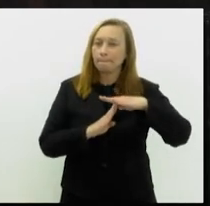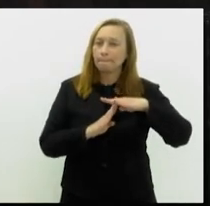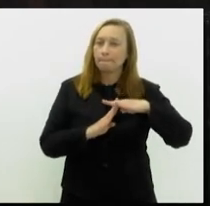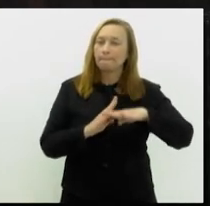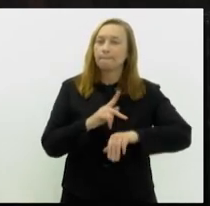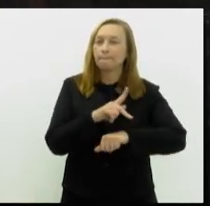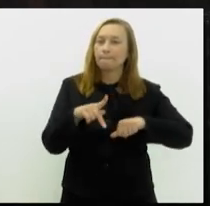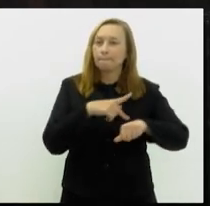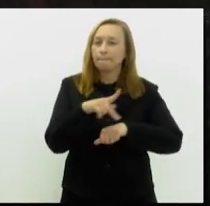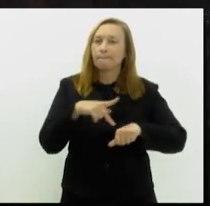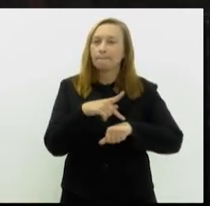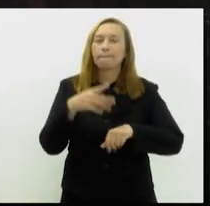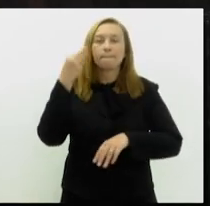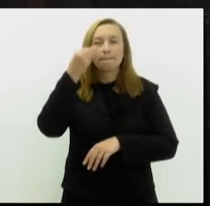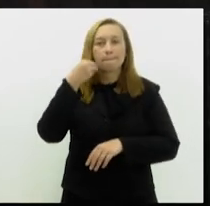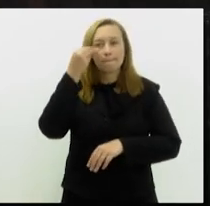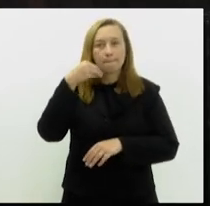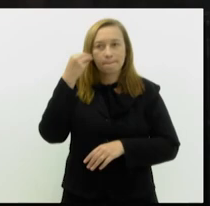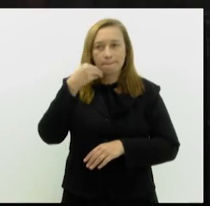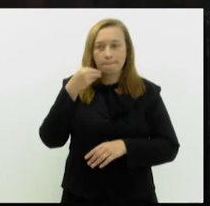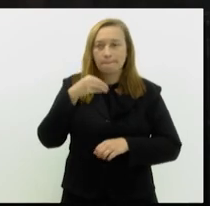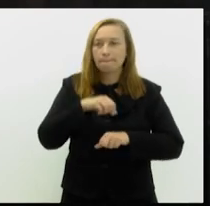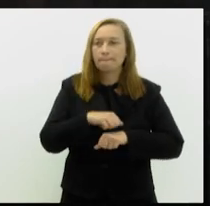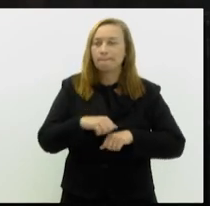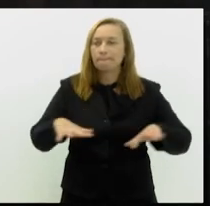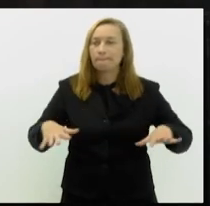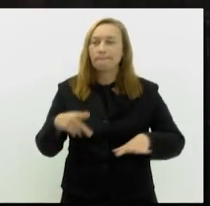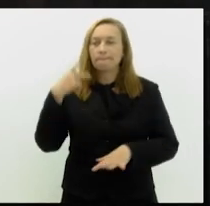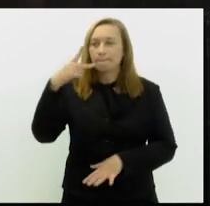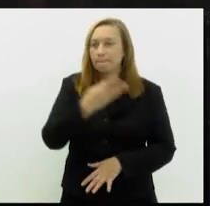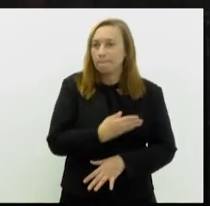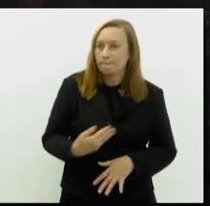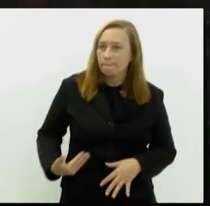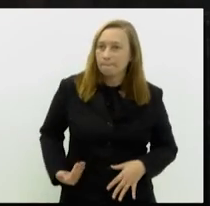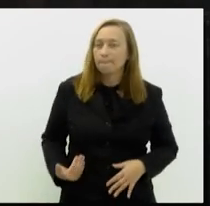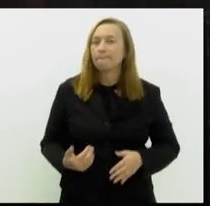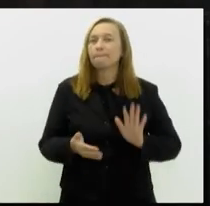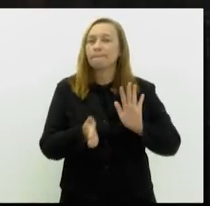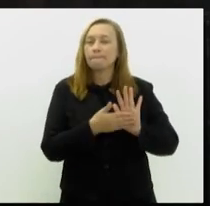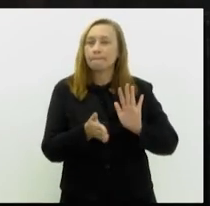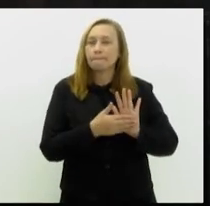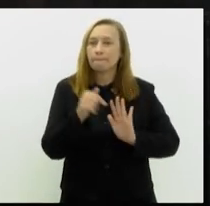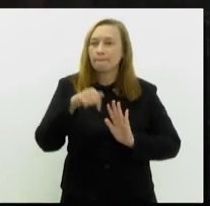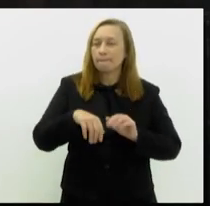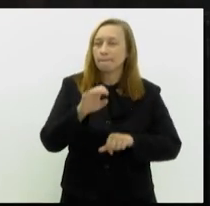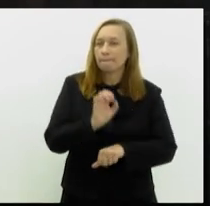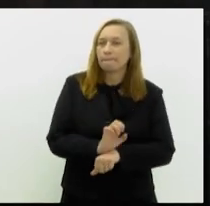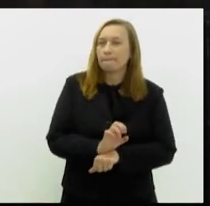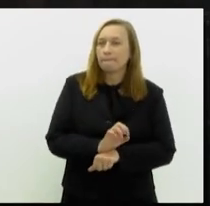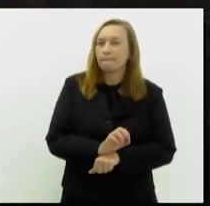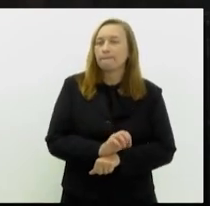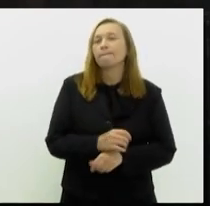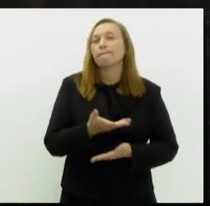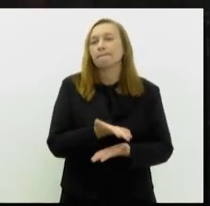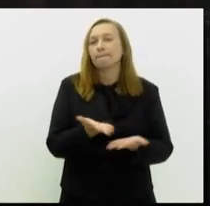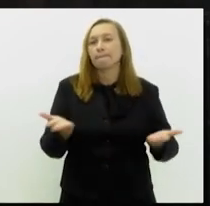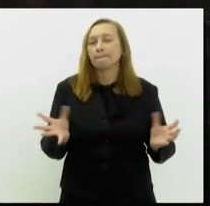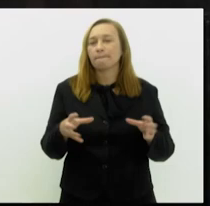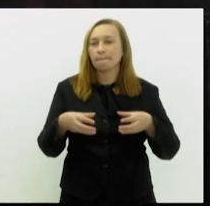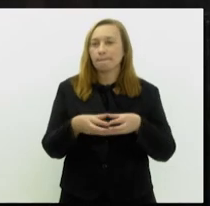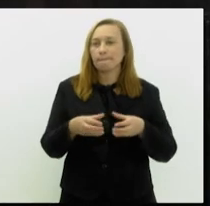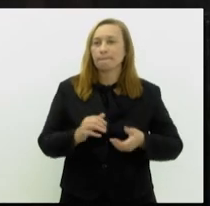levaremos as experiências exitosas de políticas públicas que propusemos aqui no Estado para essas